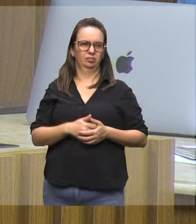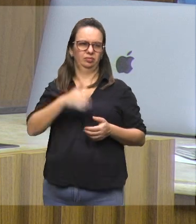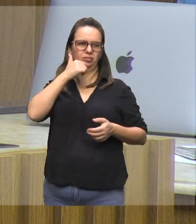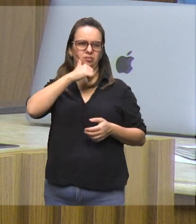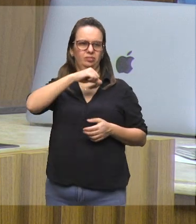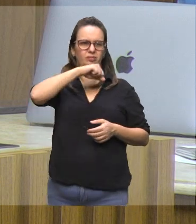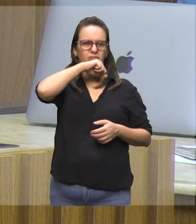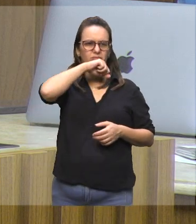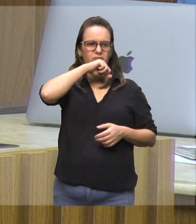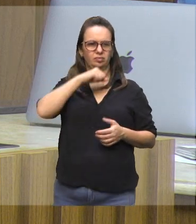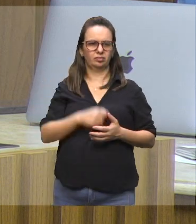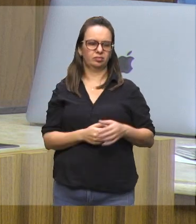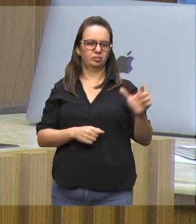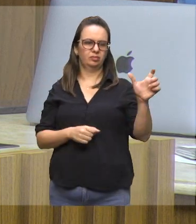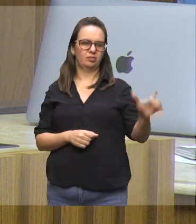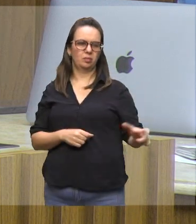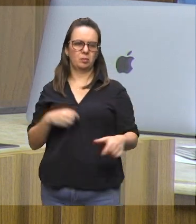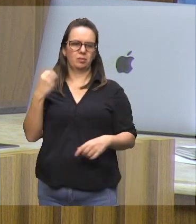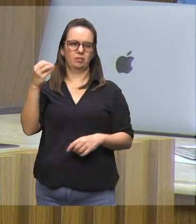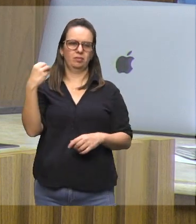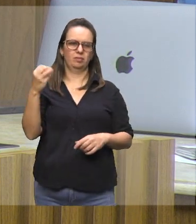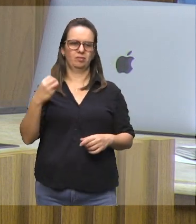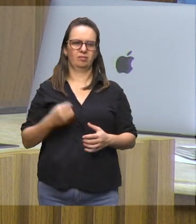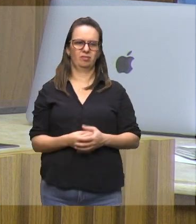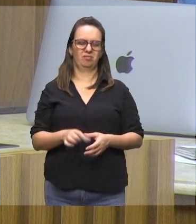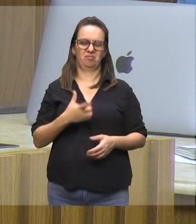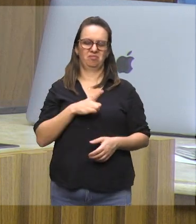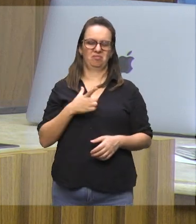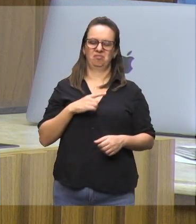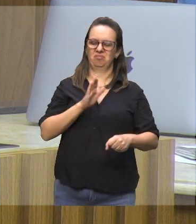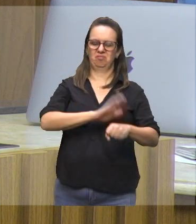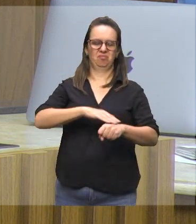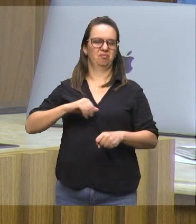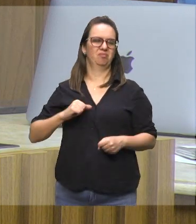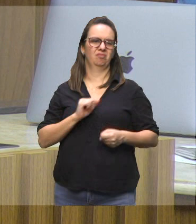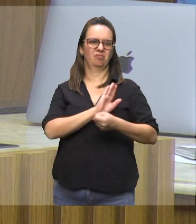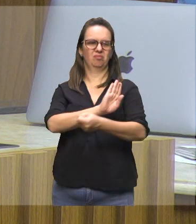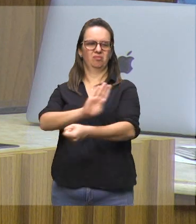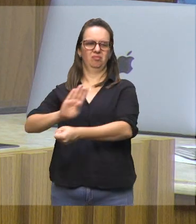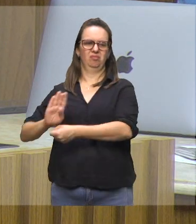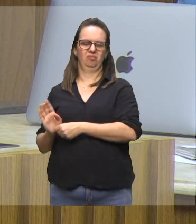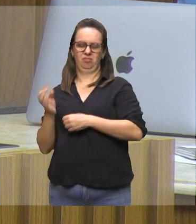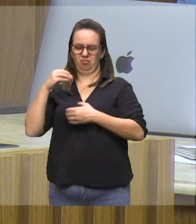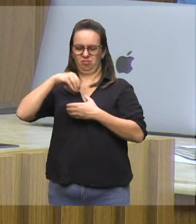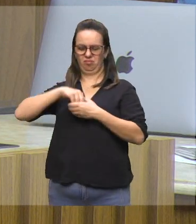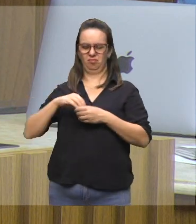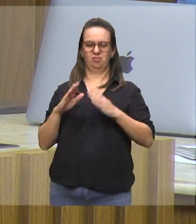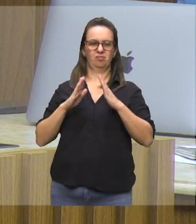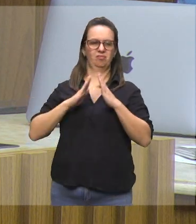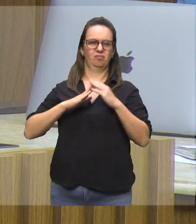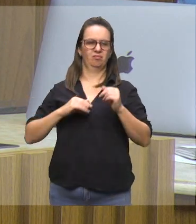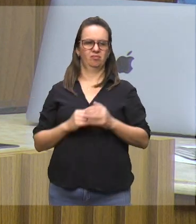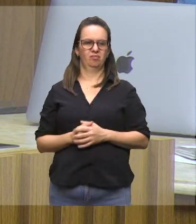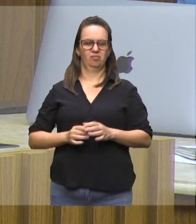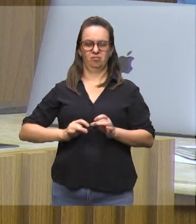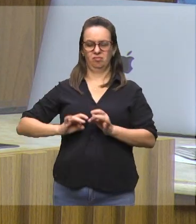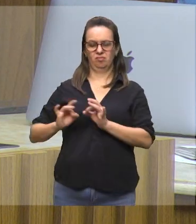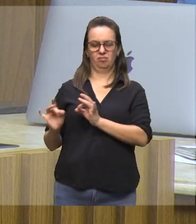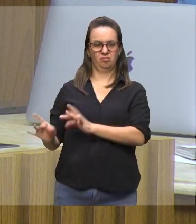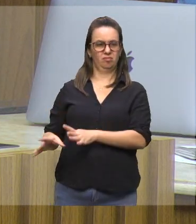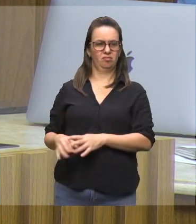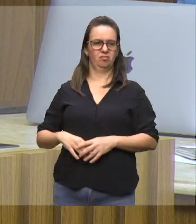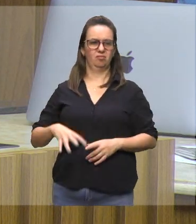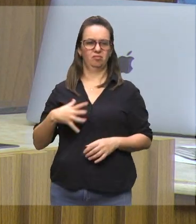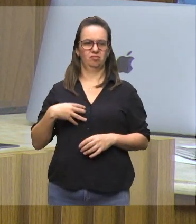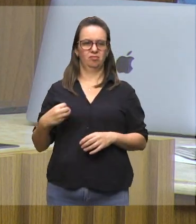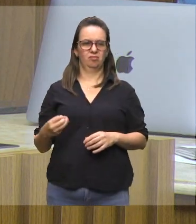de uma mãe, de um indivíduo, quando você não tem mais segurança dentro da sua casa, em sair, deixar o teu próprio filho dentro de casa,